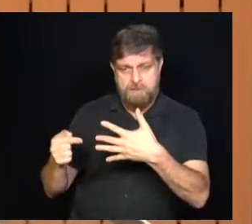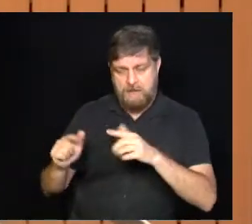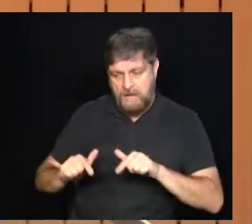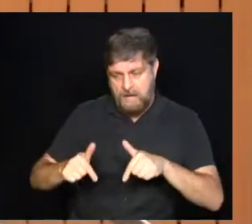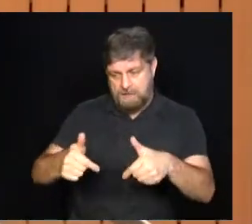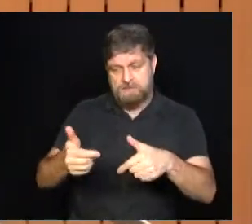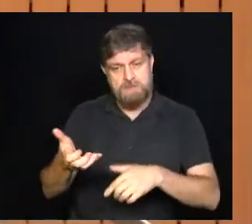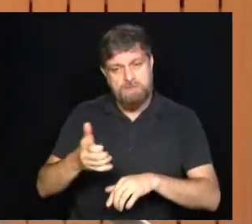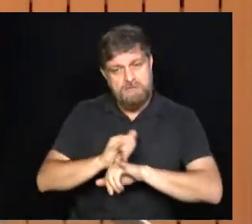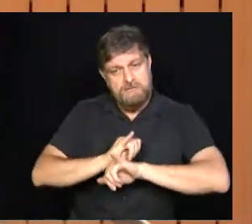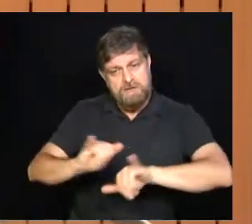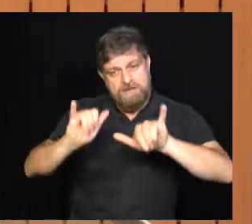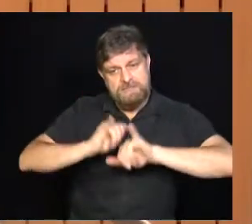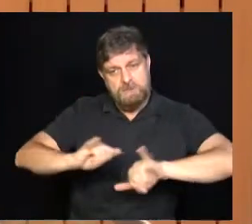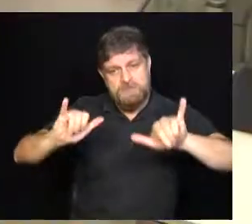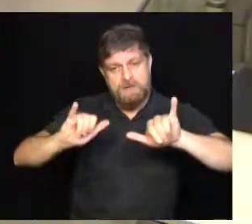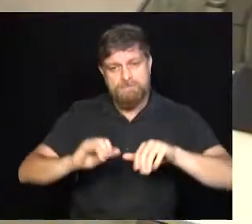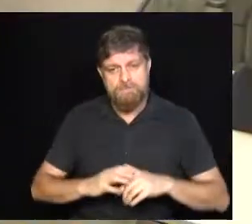ressaltar.